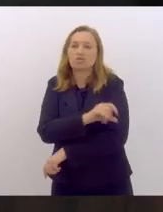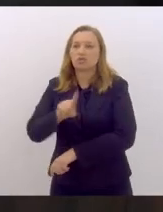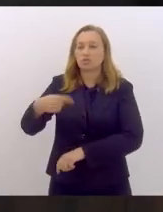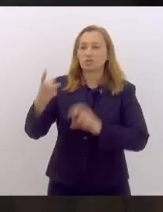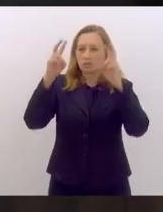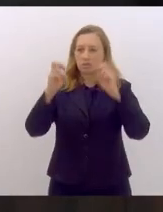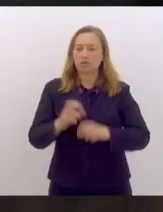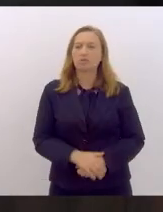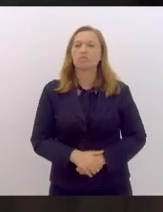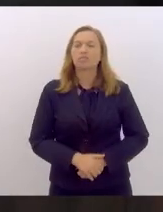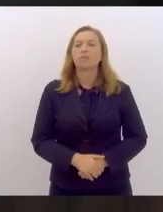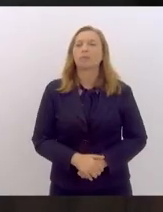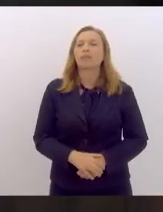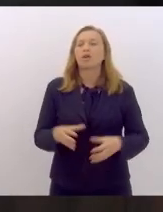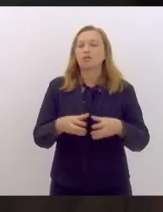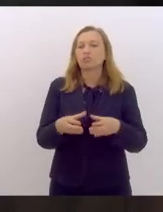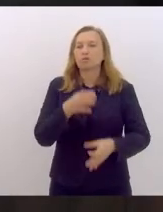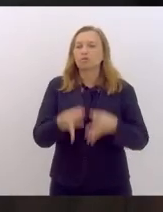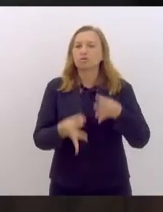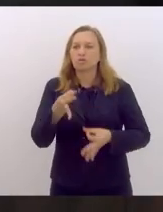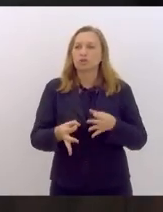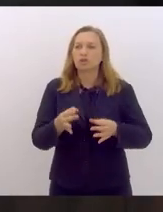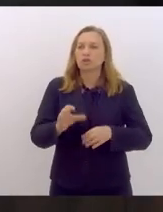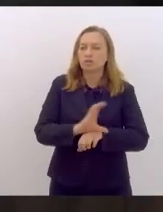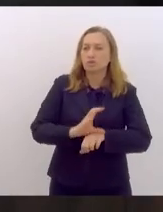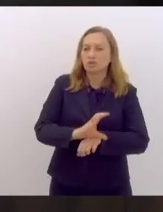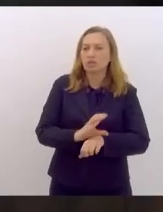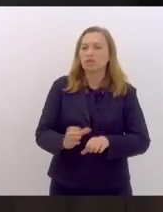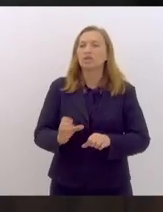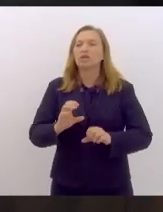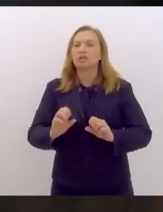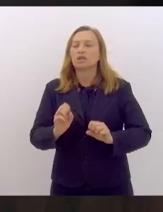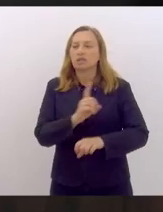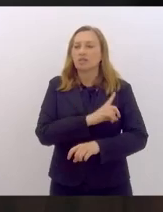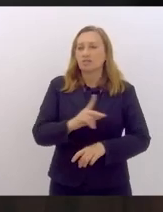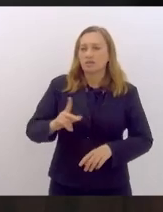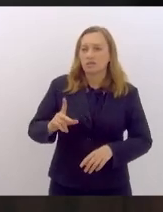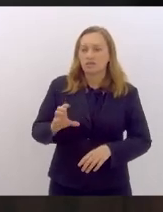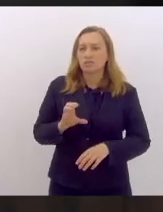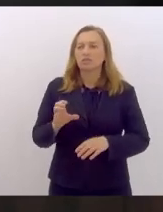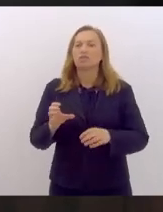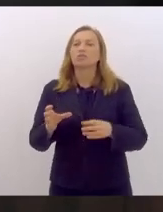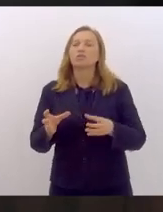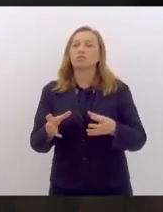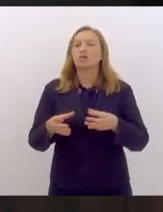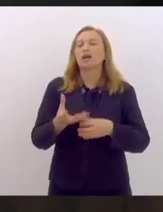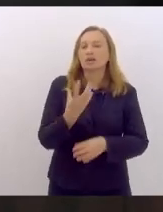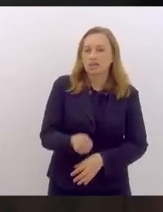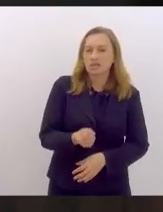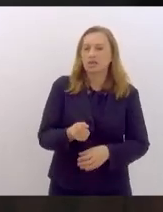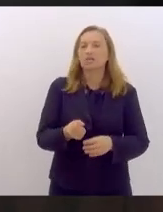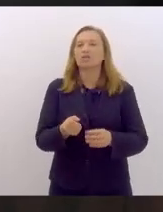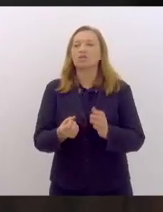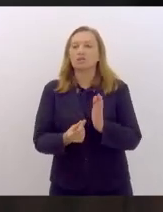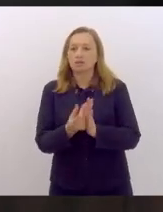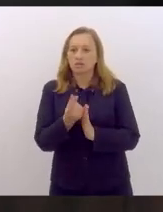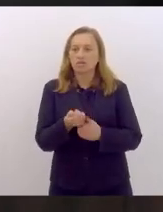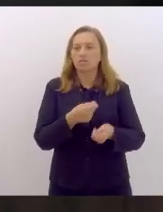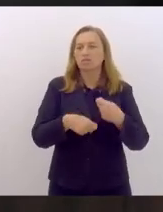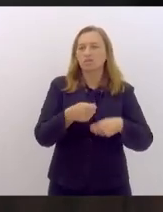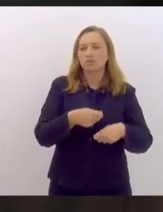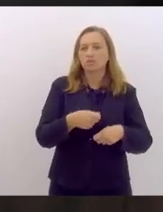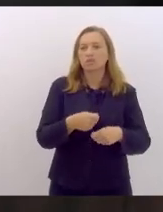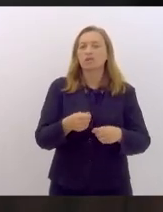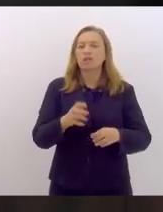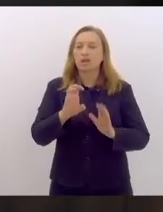Providências. Pareceres da Comissão de Constituição e Justiça pela condicionalidade, defesa do meio ambiente favorável, de economia, indústria e comércio favorável. Novos pareceres às